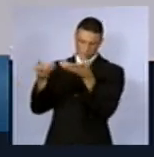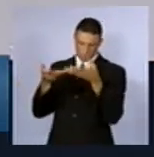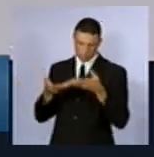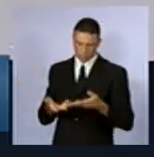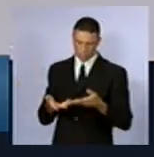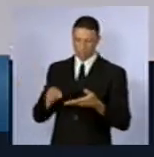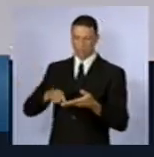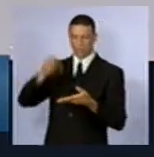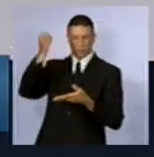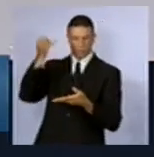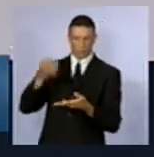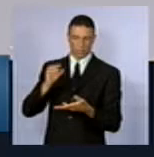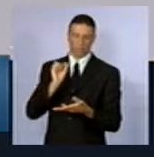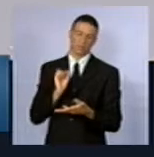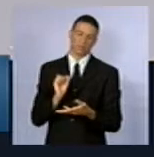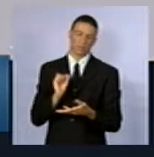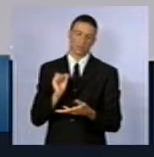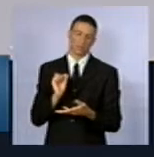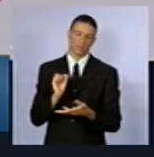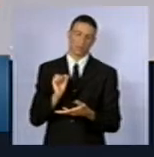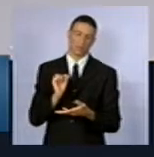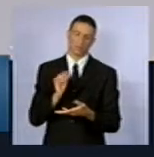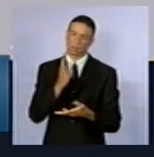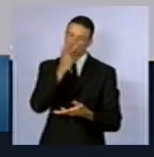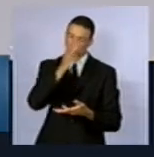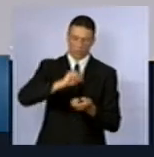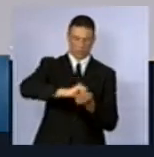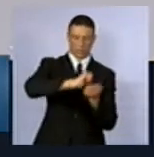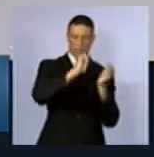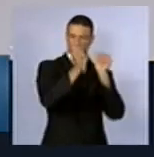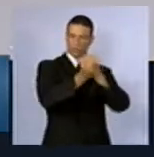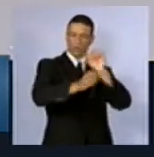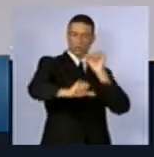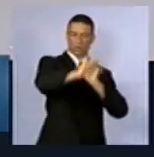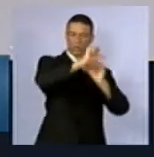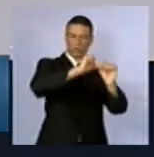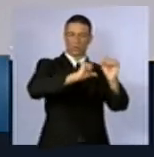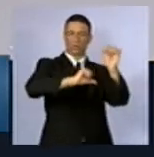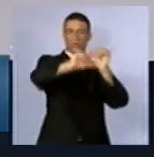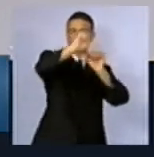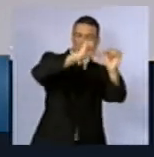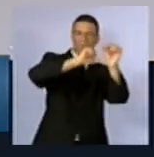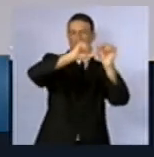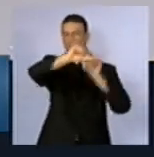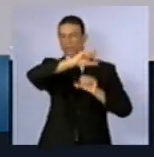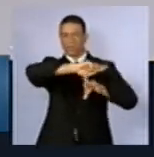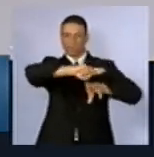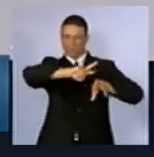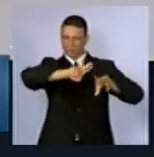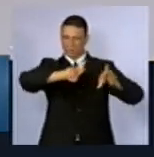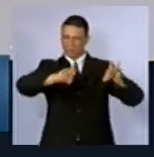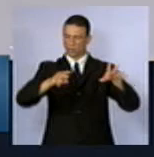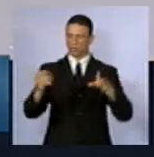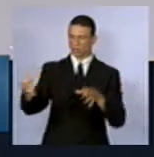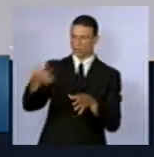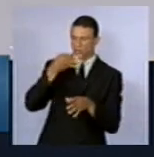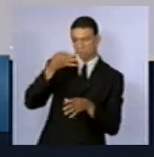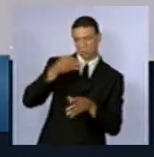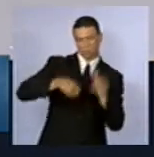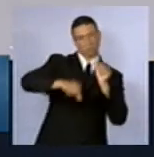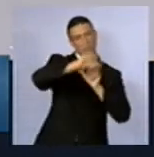a eh enfim essa mudança todas essas questões enfim que se forem